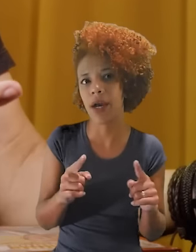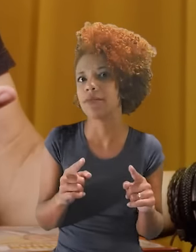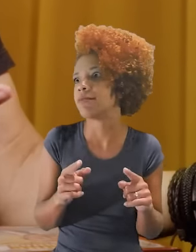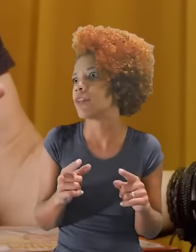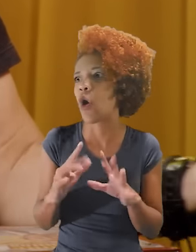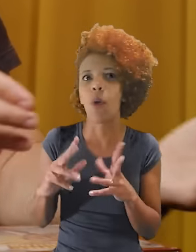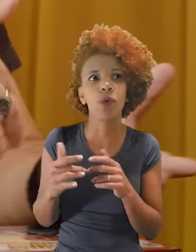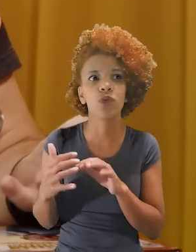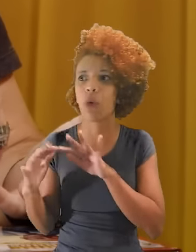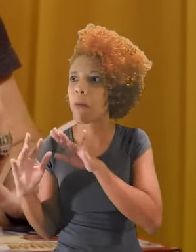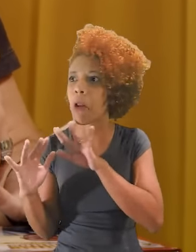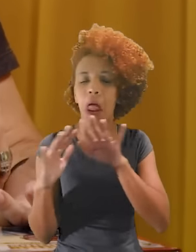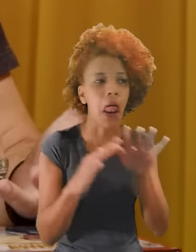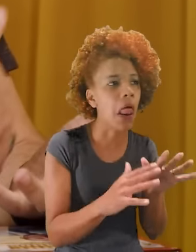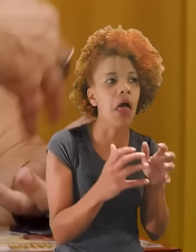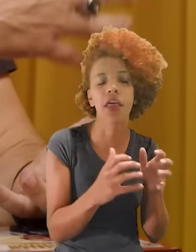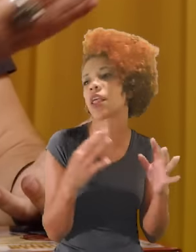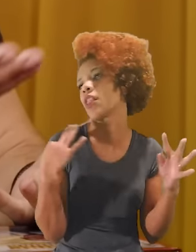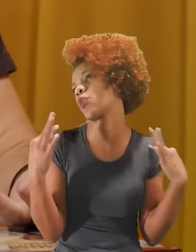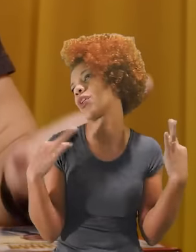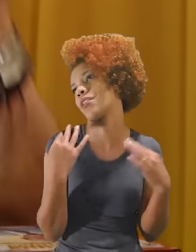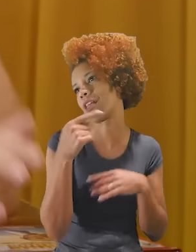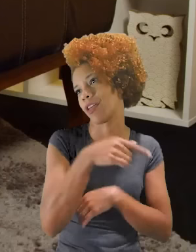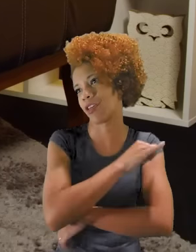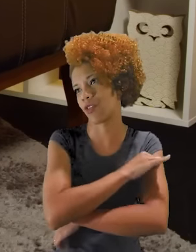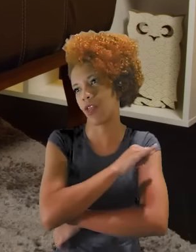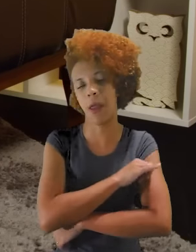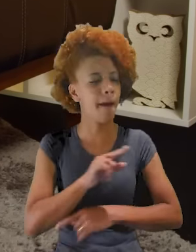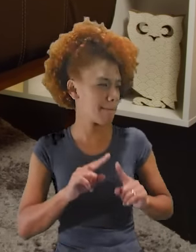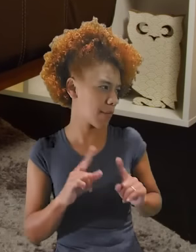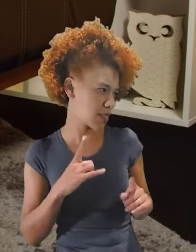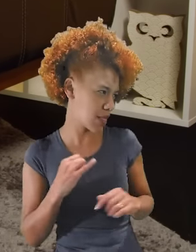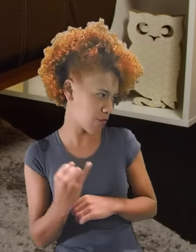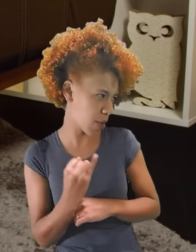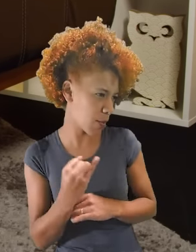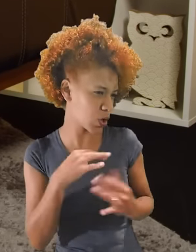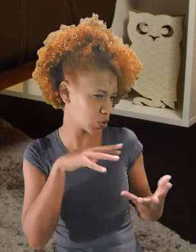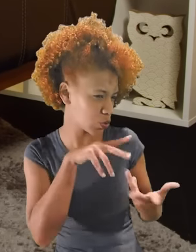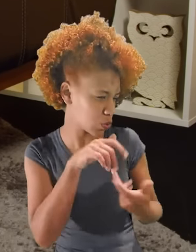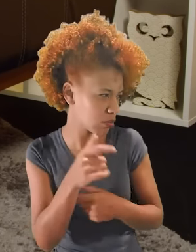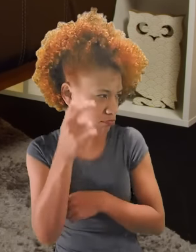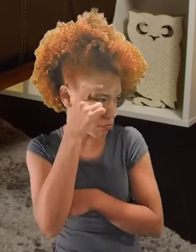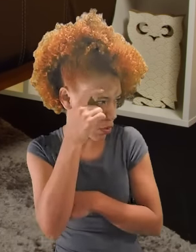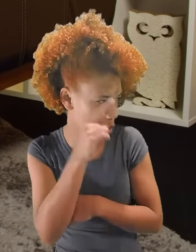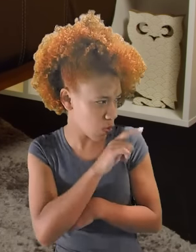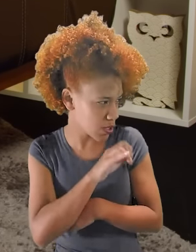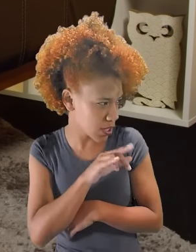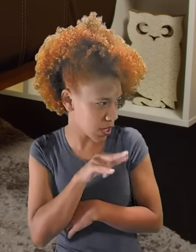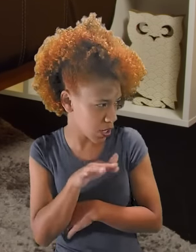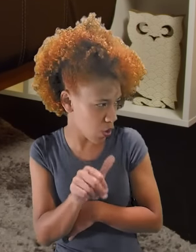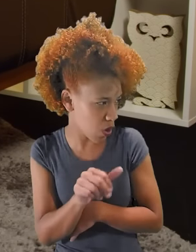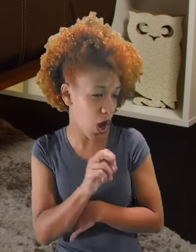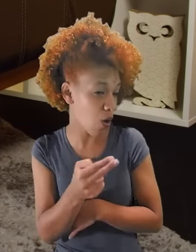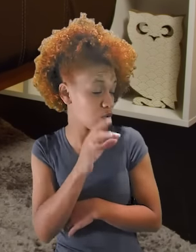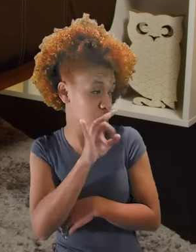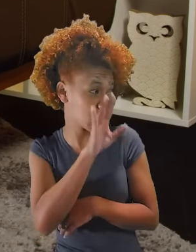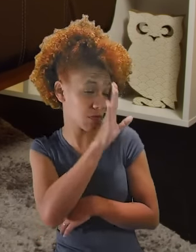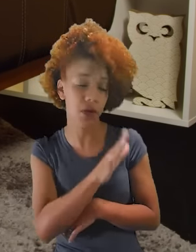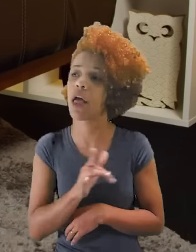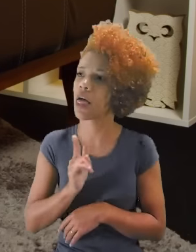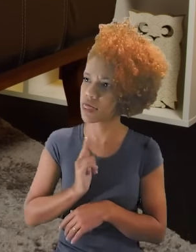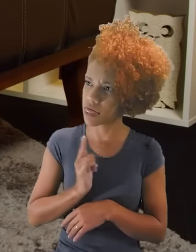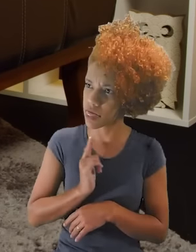quis conhecer. O cara, meu, o cara trouxe muito turista. Mas a minha dúvida é, ele chegou a ter uma relevância no universo Disney? O Zé Carioca tem, cara. Ou só no